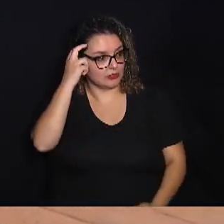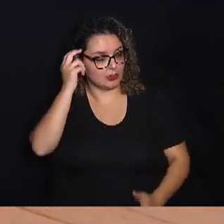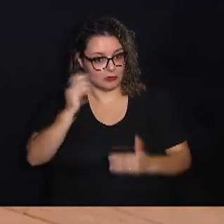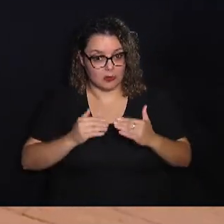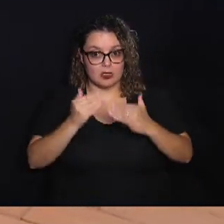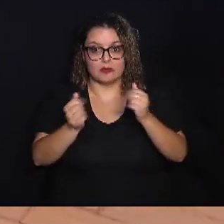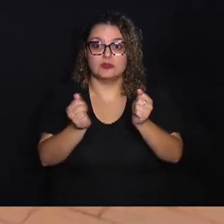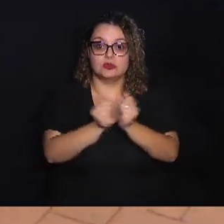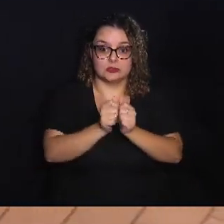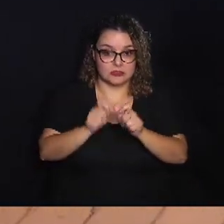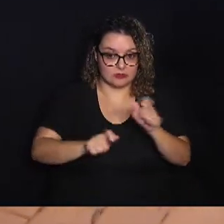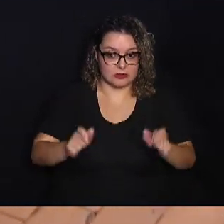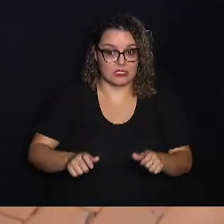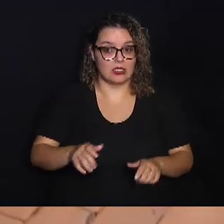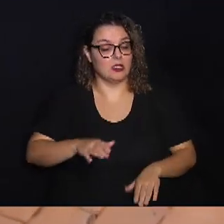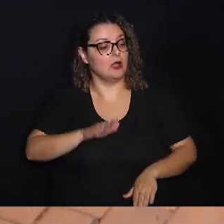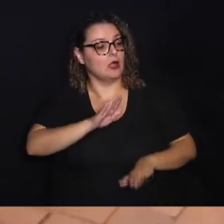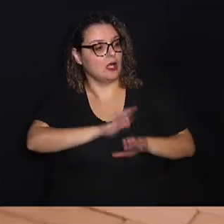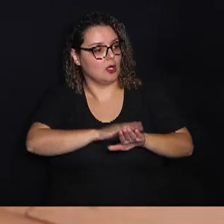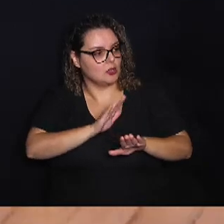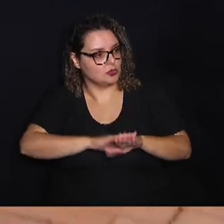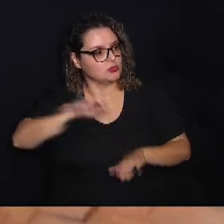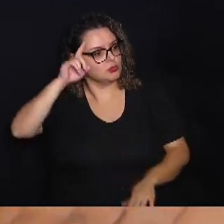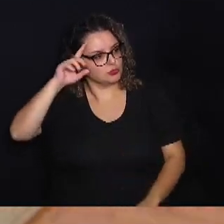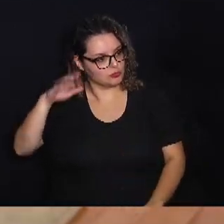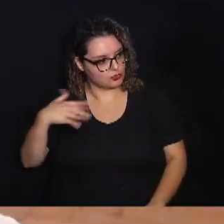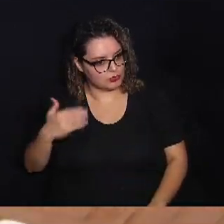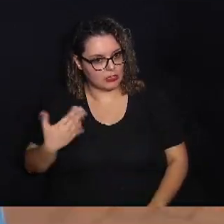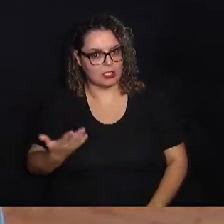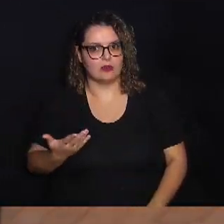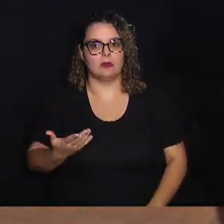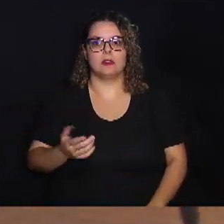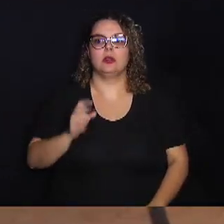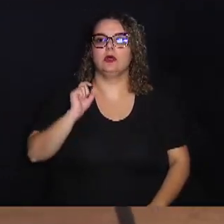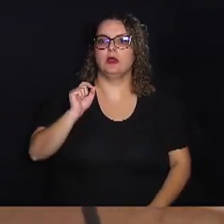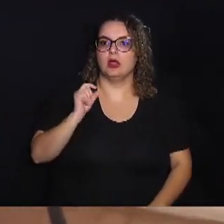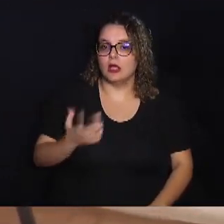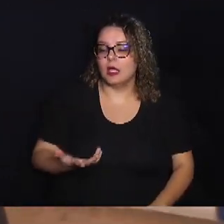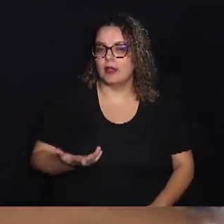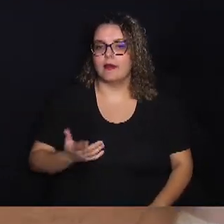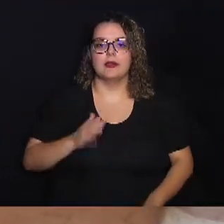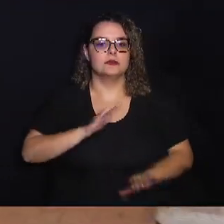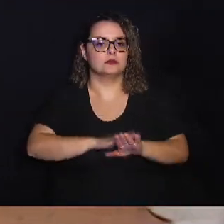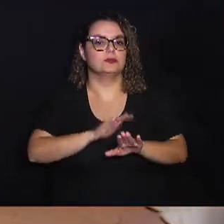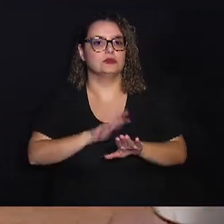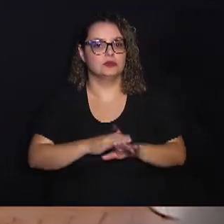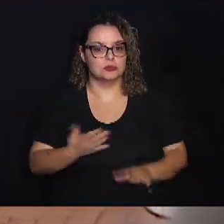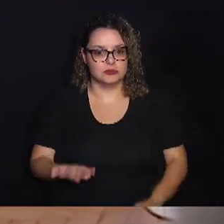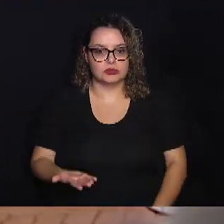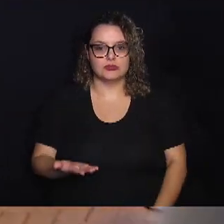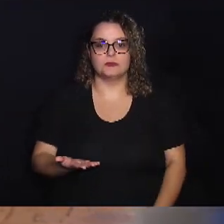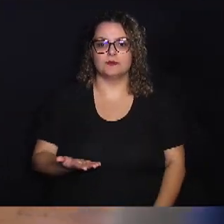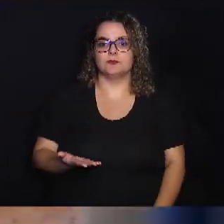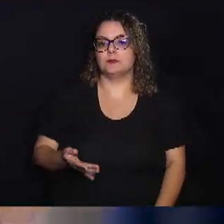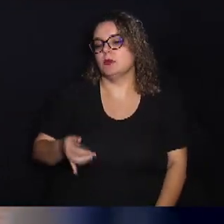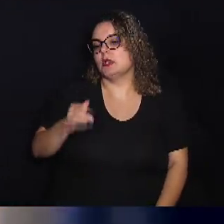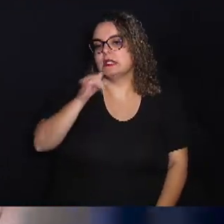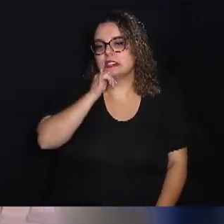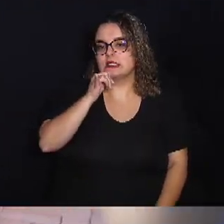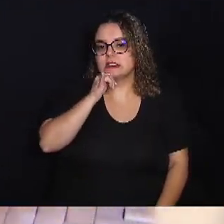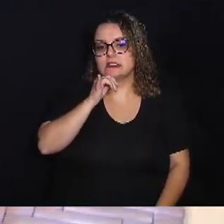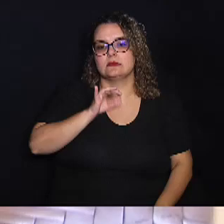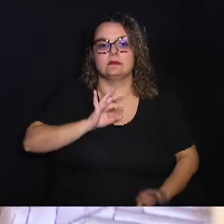dos usuários as atividades de vida diária, né? Que são essas atividades? São atividades de arrumar